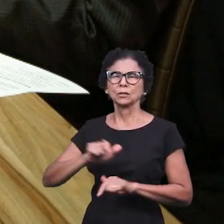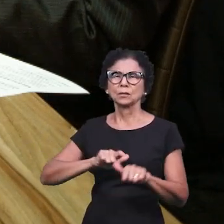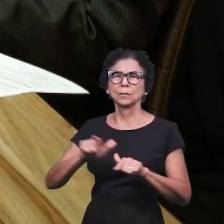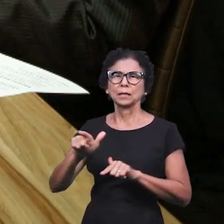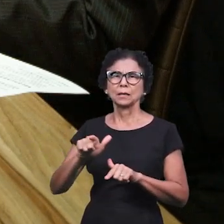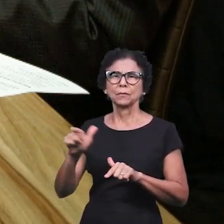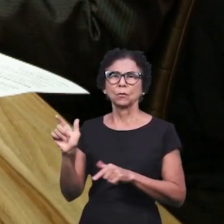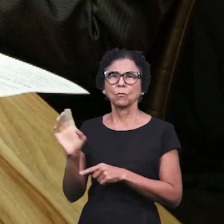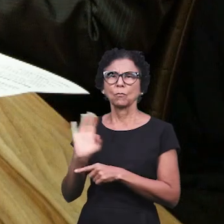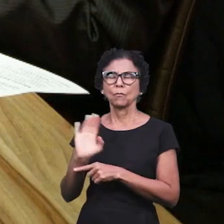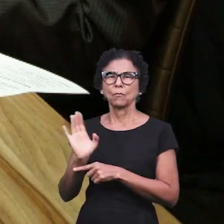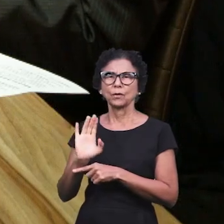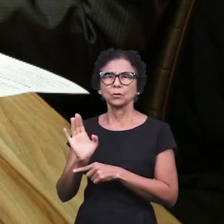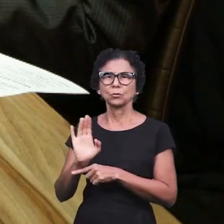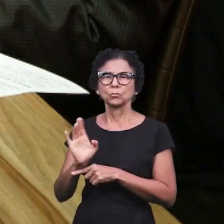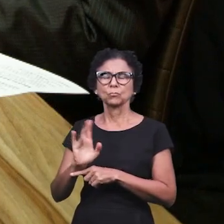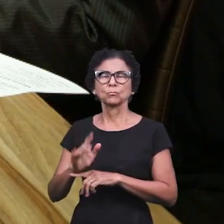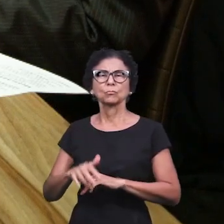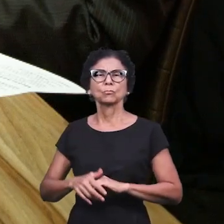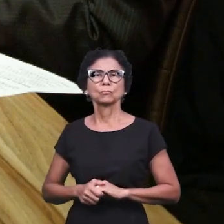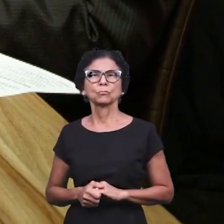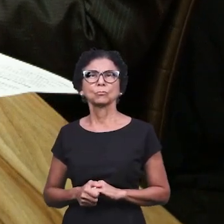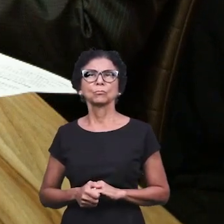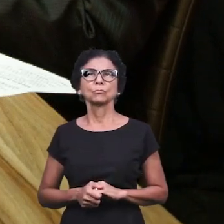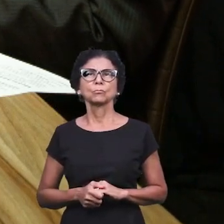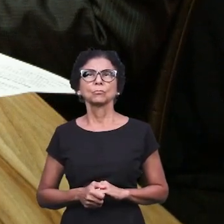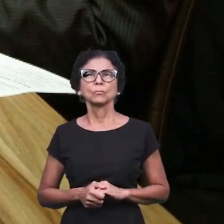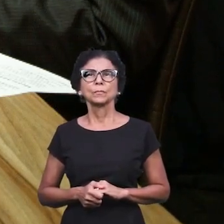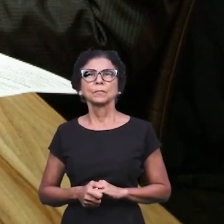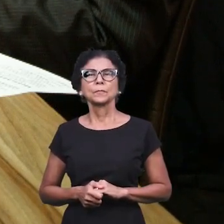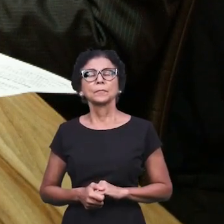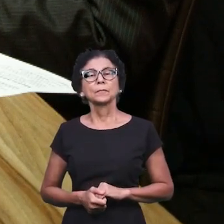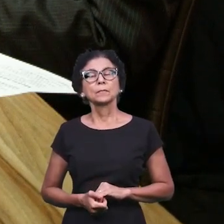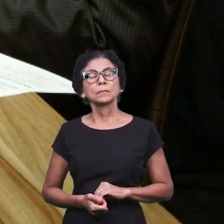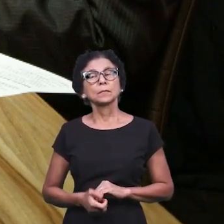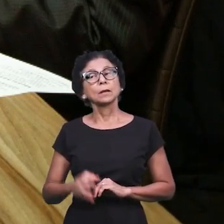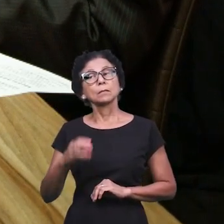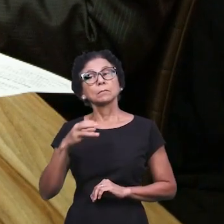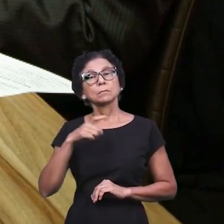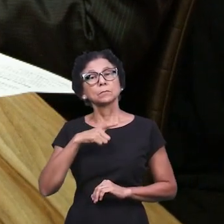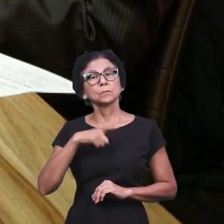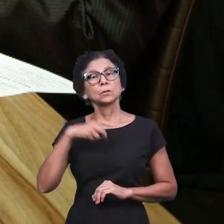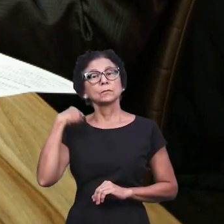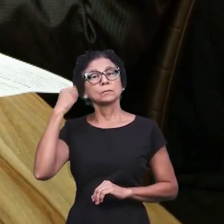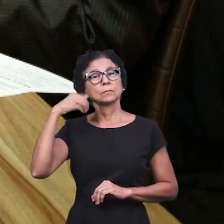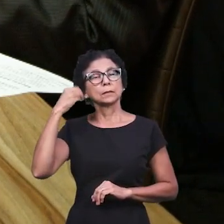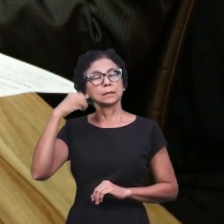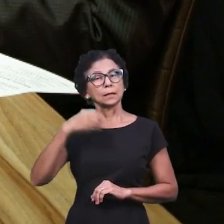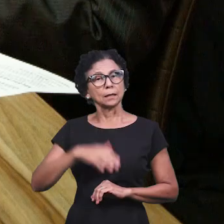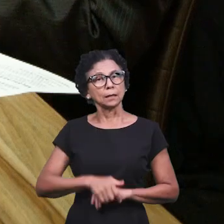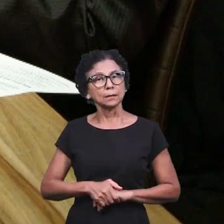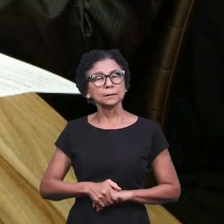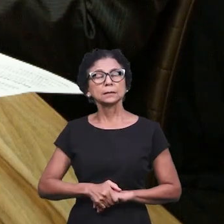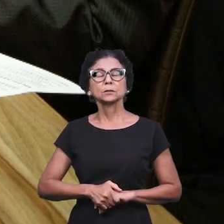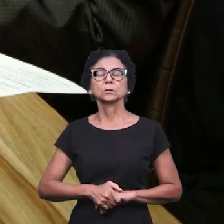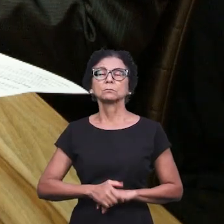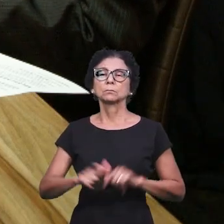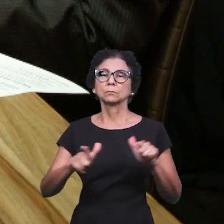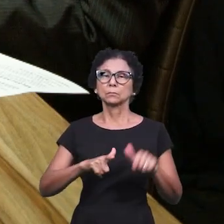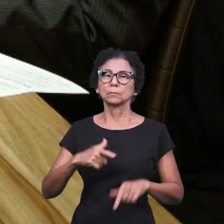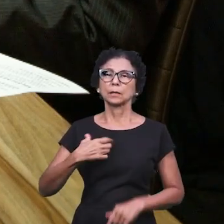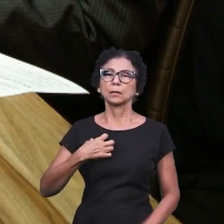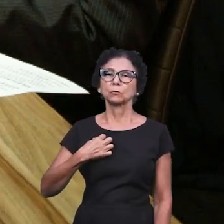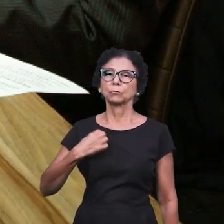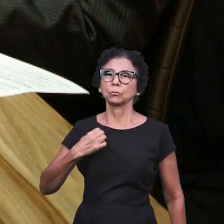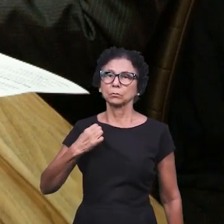aquela perfil de formação que era tecnologia. Então, eu tive uma experiência de realizar